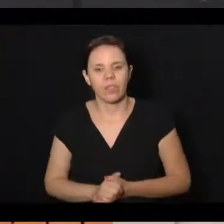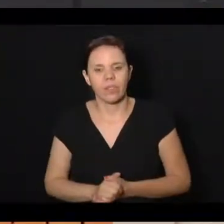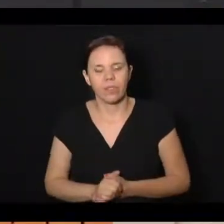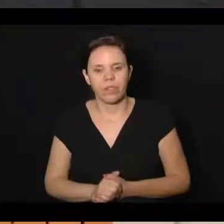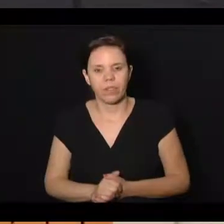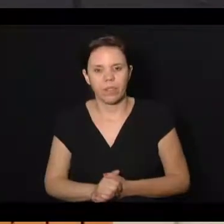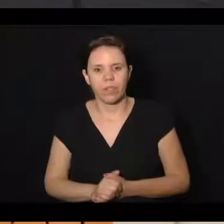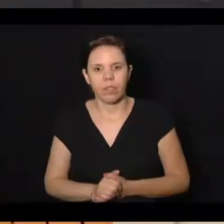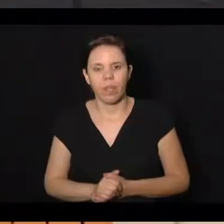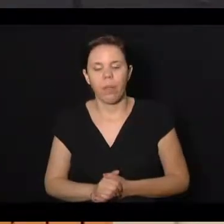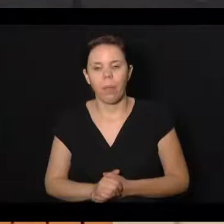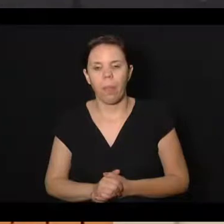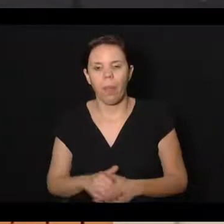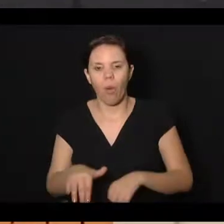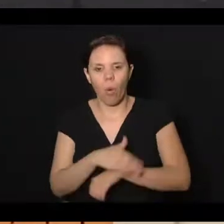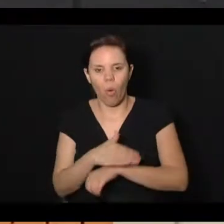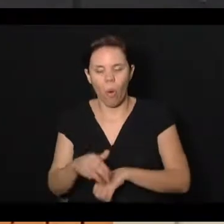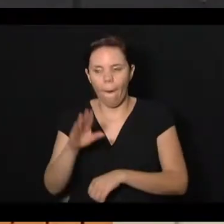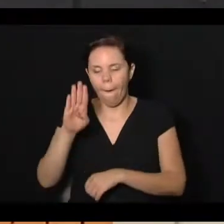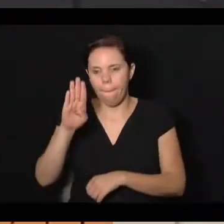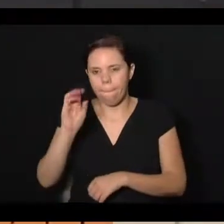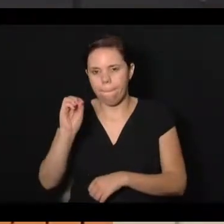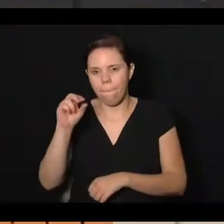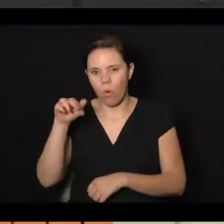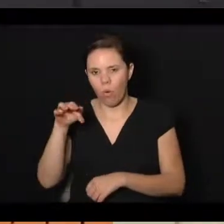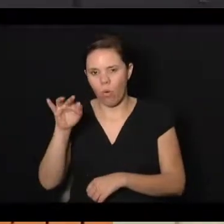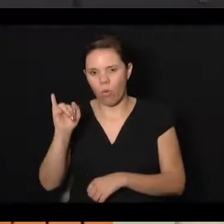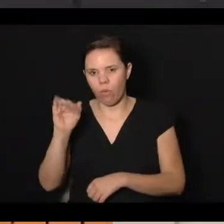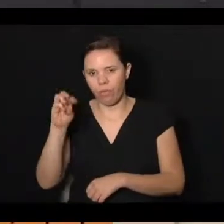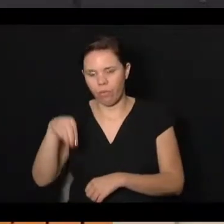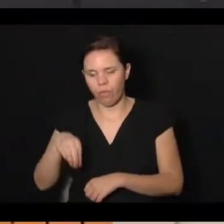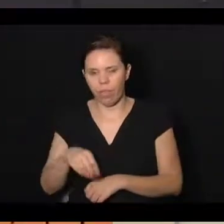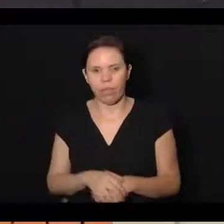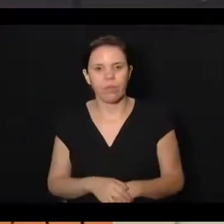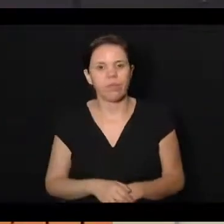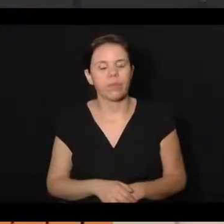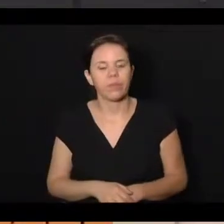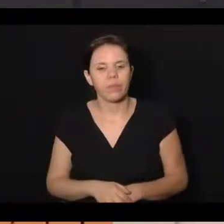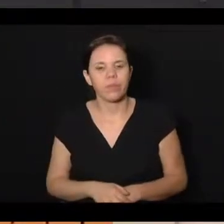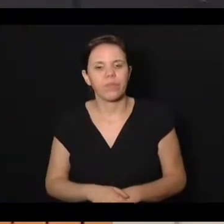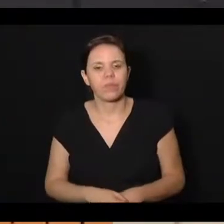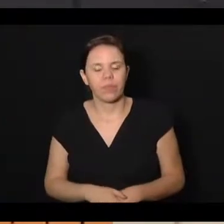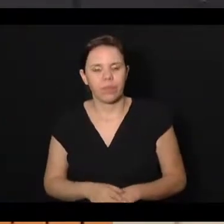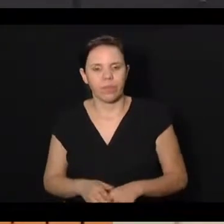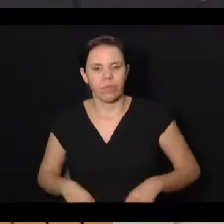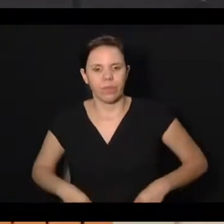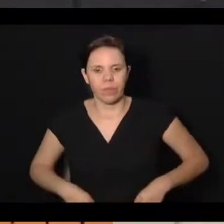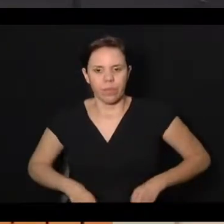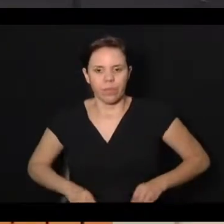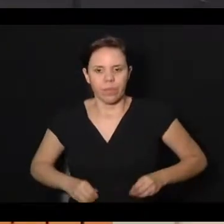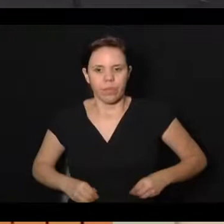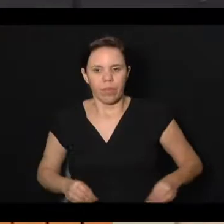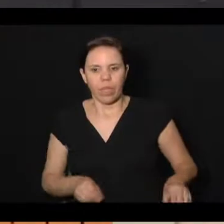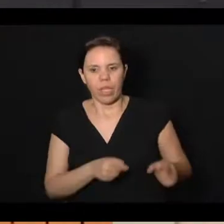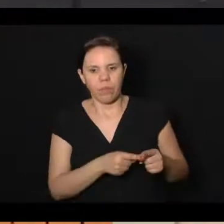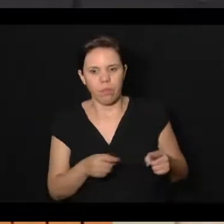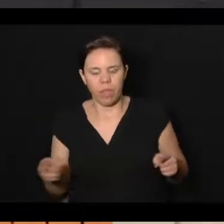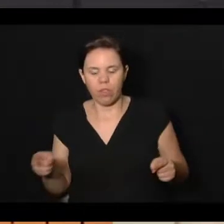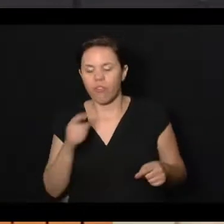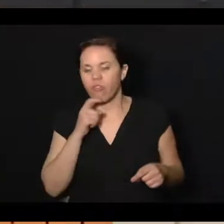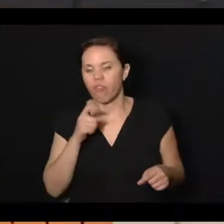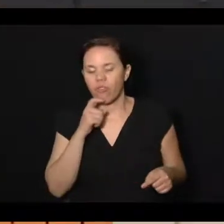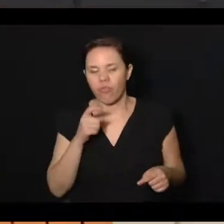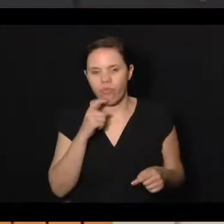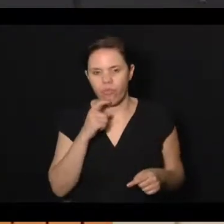no bonfim na rua francisco elisiário samilla busca espontânea é nesse período de inverno a gente não